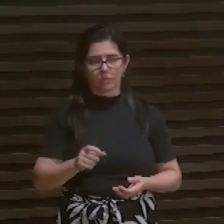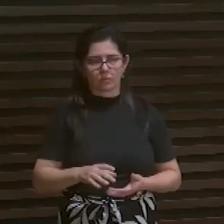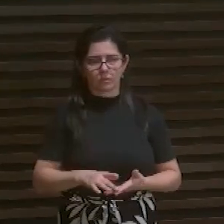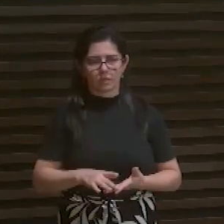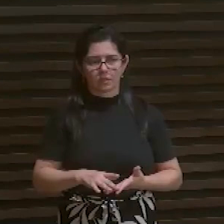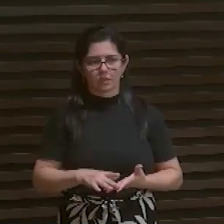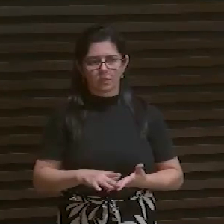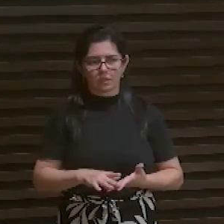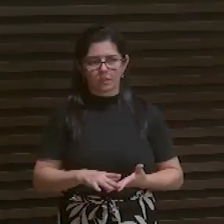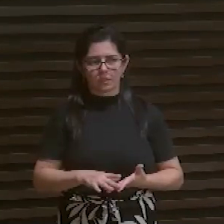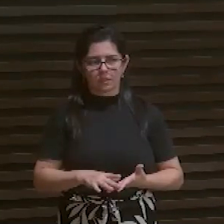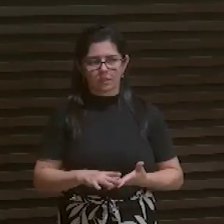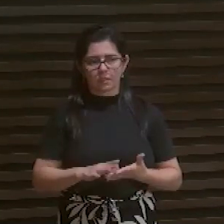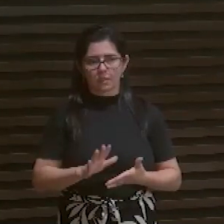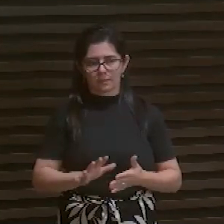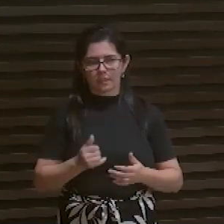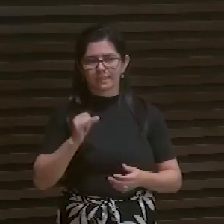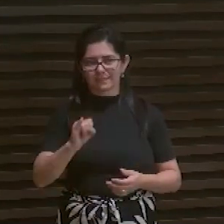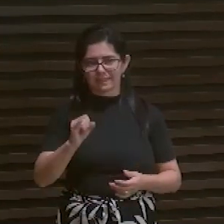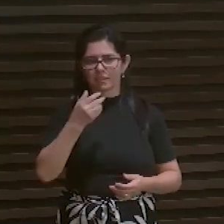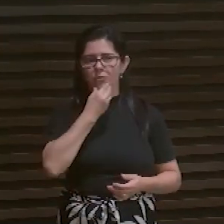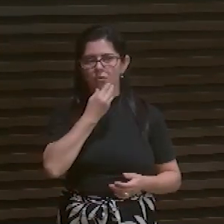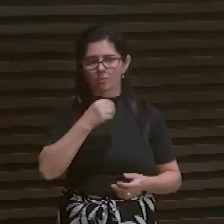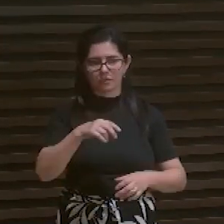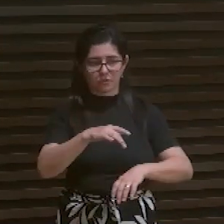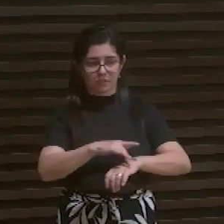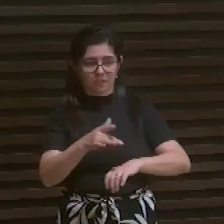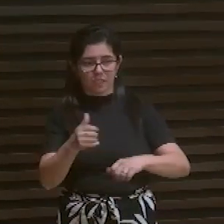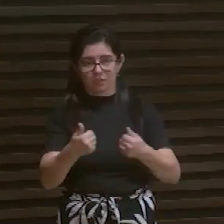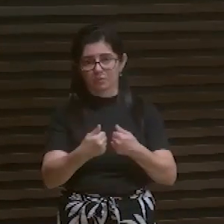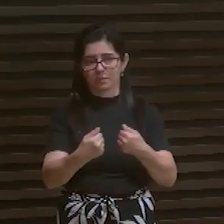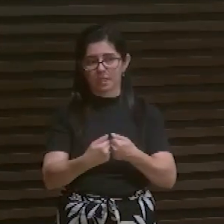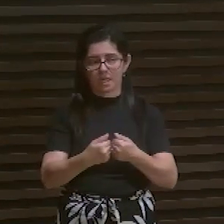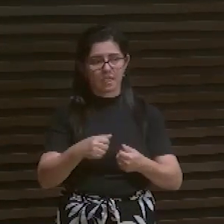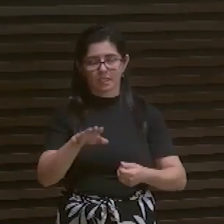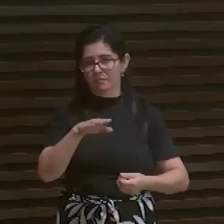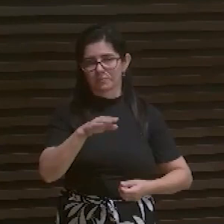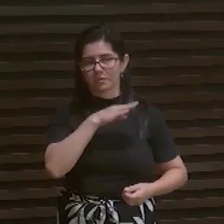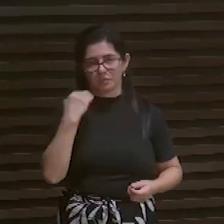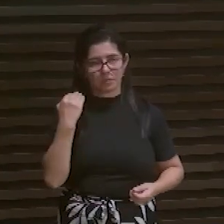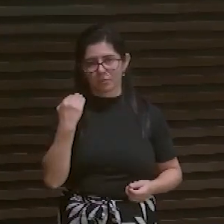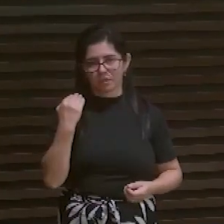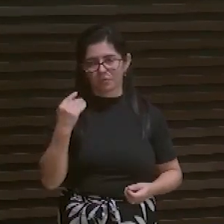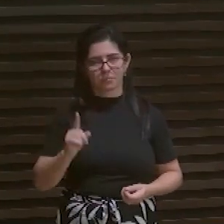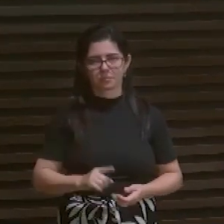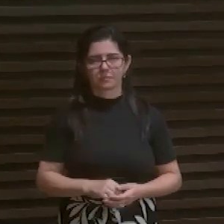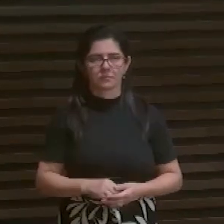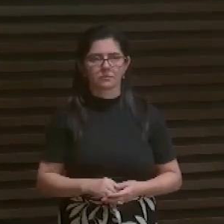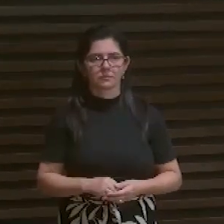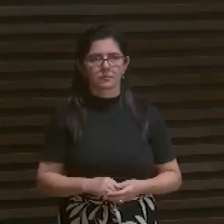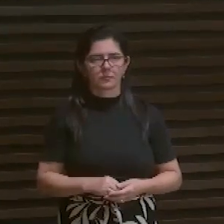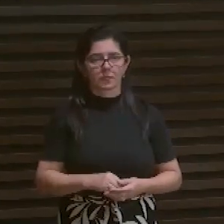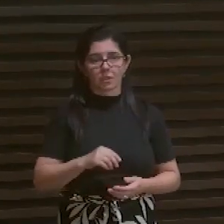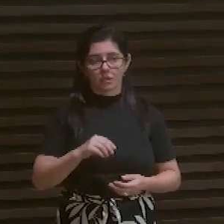na arca, ele não teria morrido. Muito provavelmente. Mas ele tocou na arca. E ele morreu. Então, quando a gente olha para isso, a gente pensa: